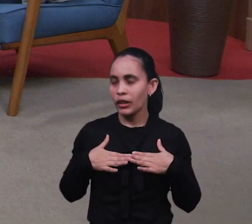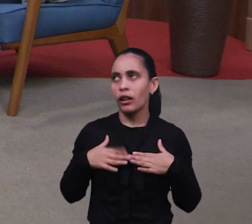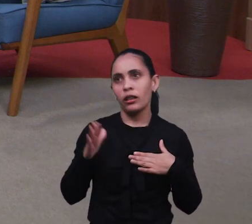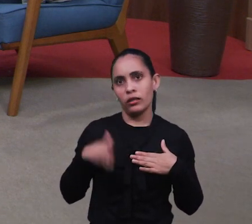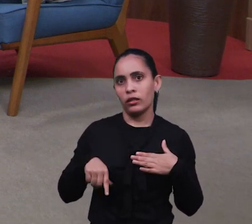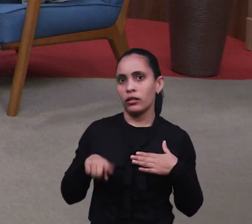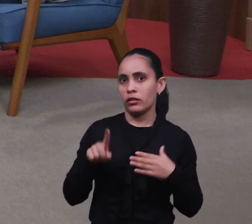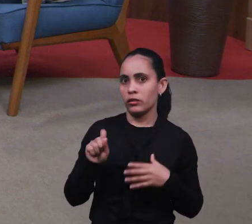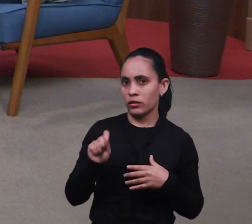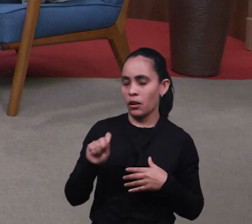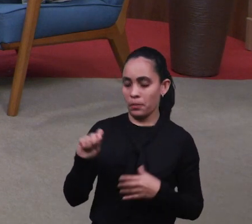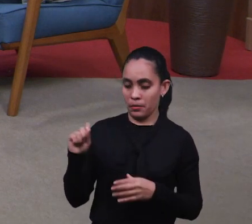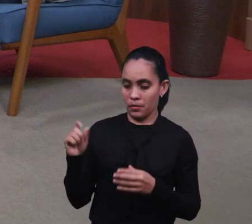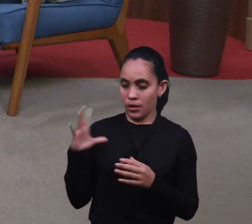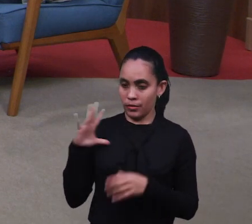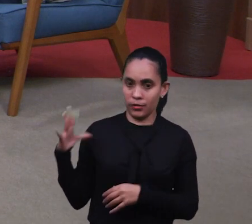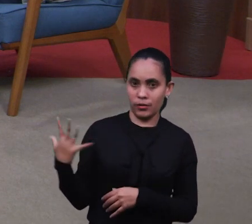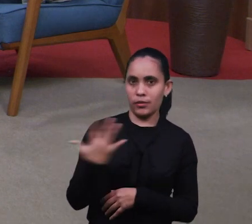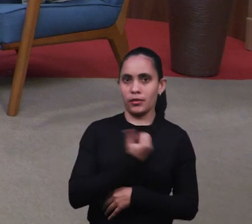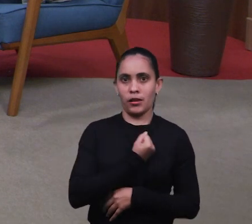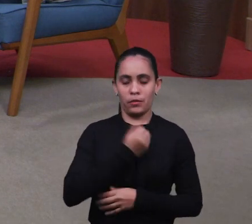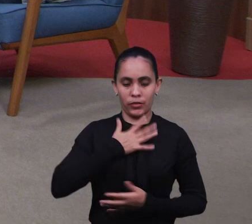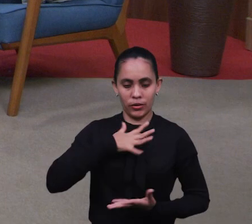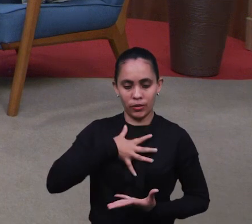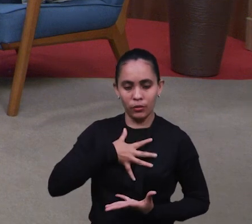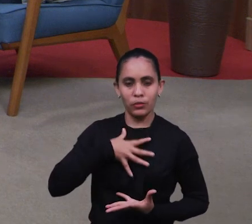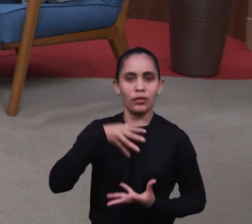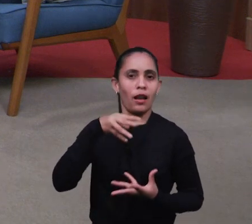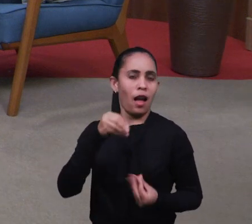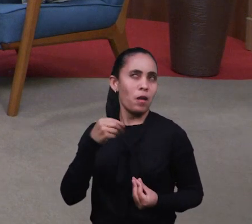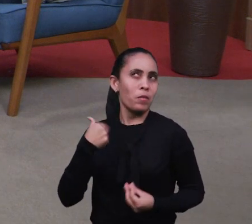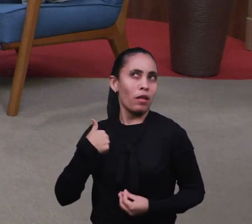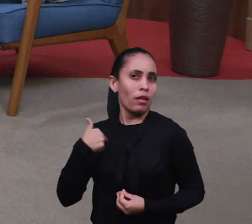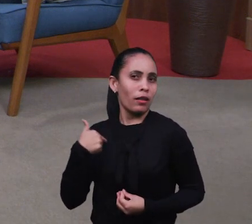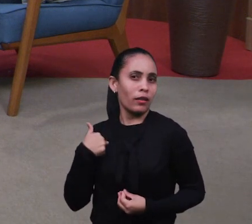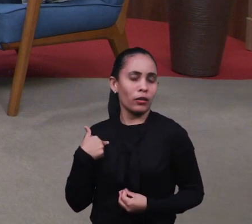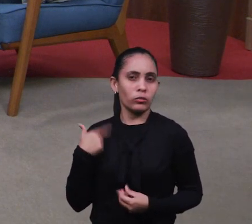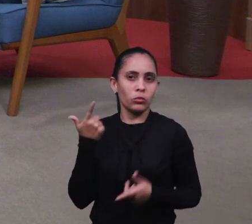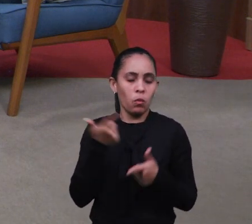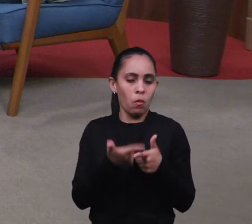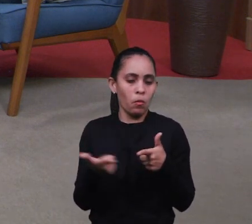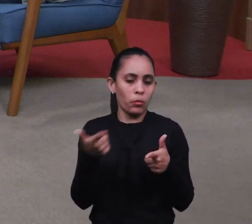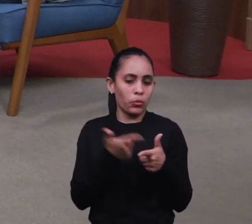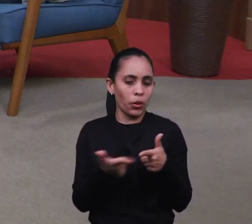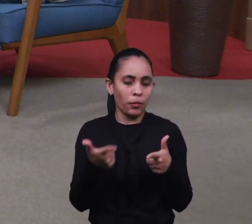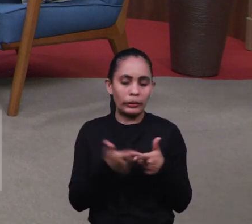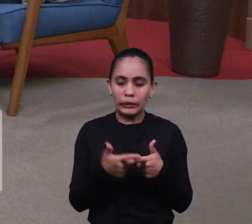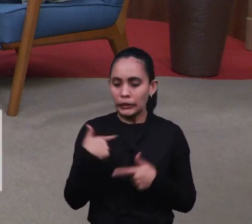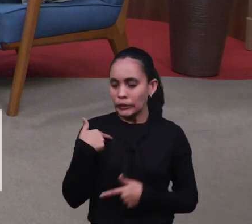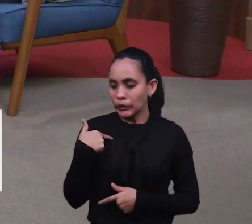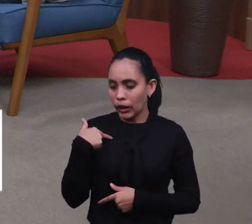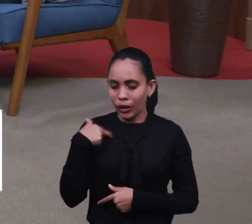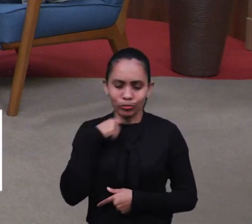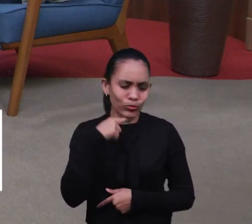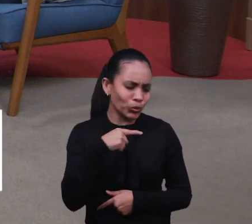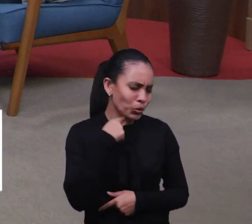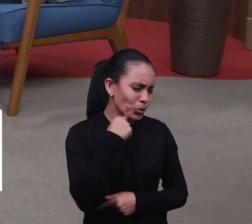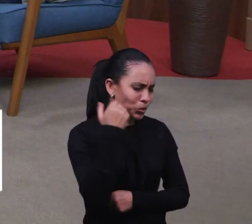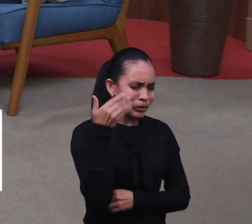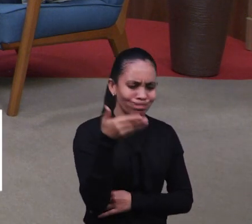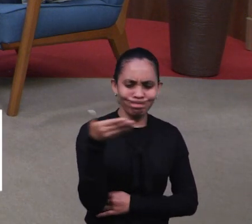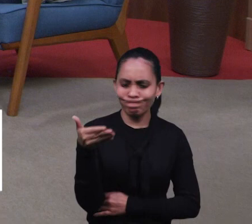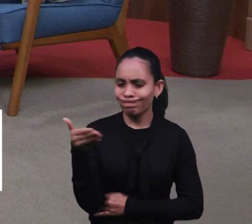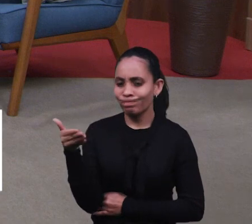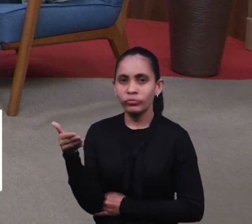para a salvação da alma, mas para tudo. Eu estou com um problema, estou sem direção na minha vida. Você vai